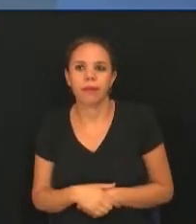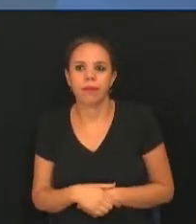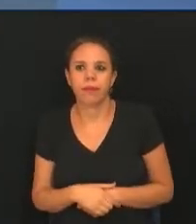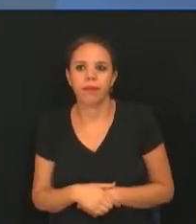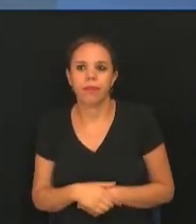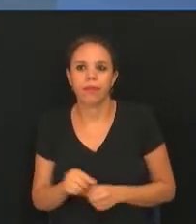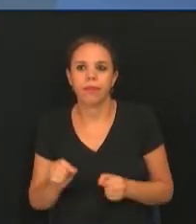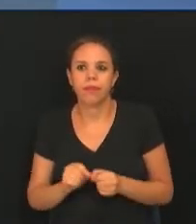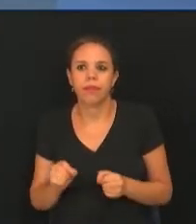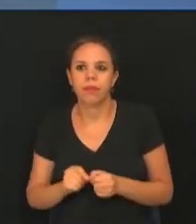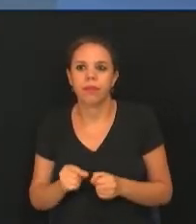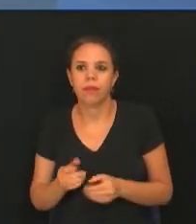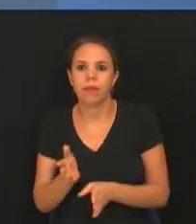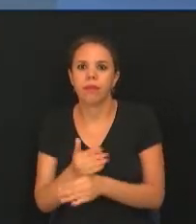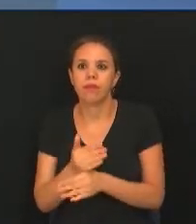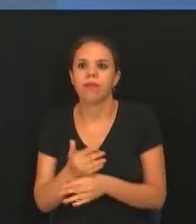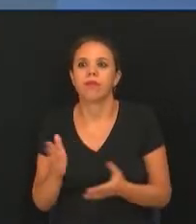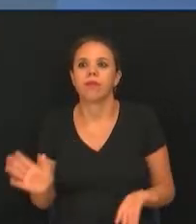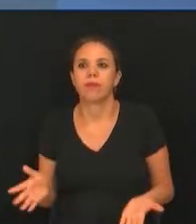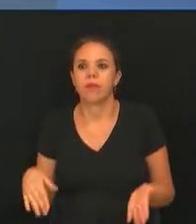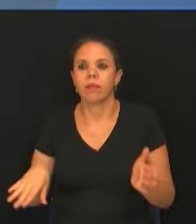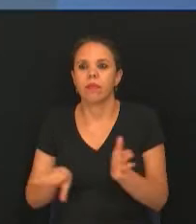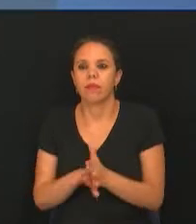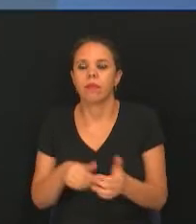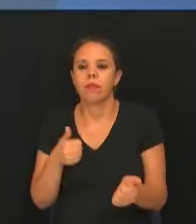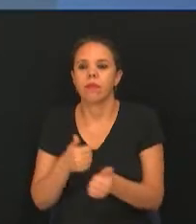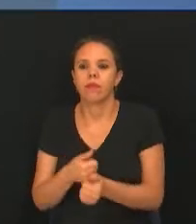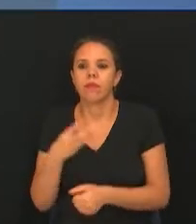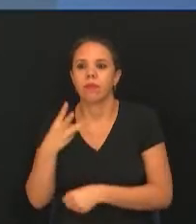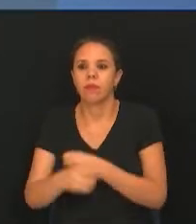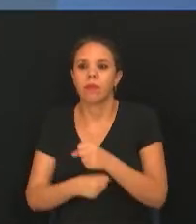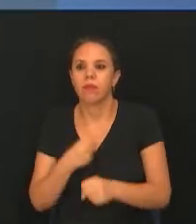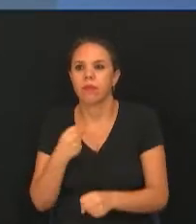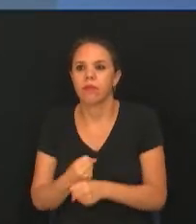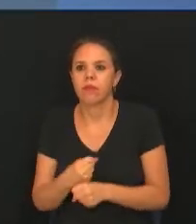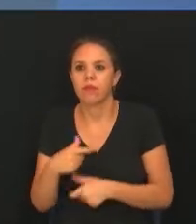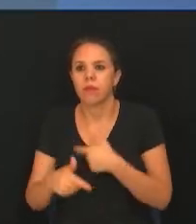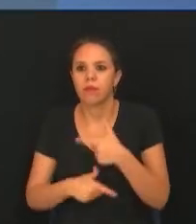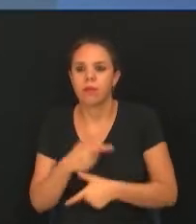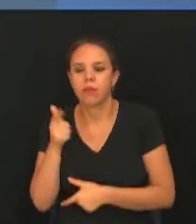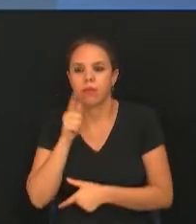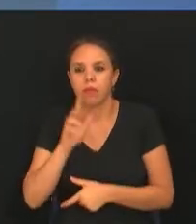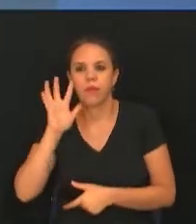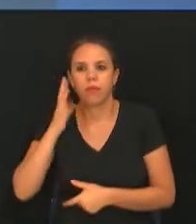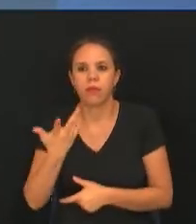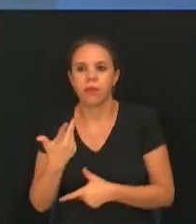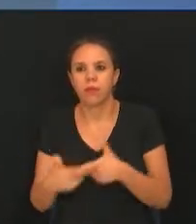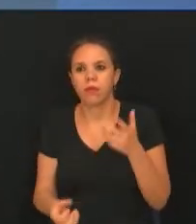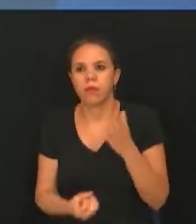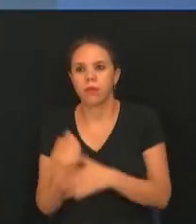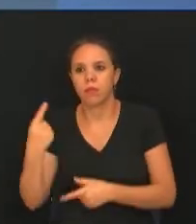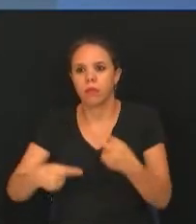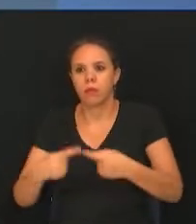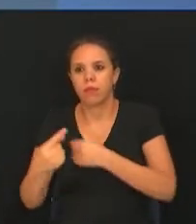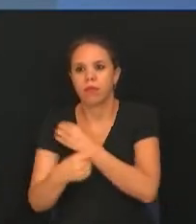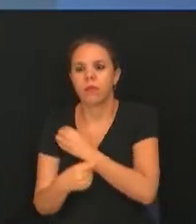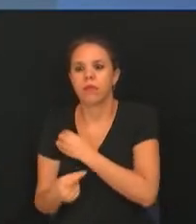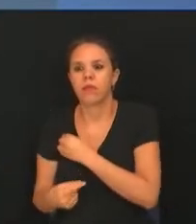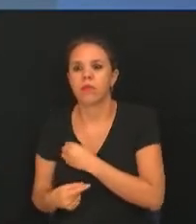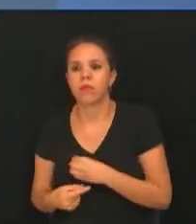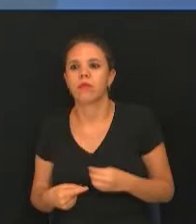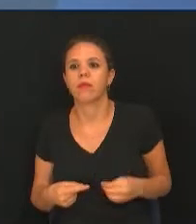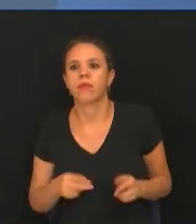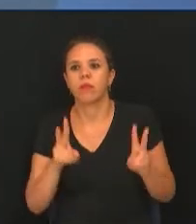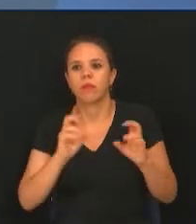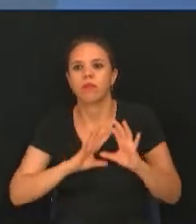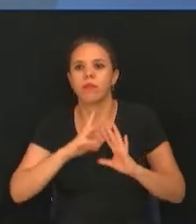no atropelo. Então, se a gente tiver esses próximos 3 anos de mandato para criar toda essa discussão em torno de temas como meio